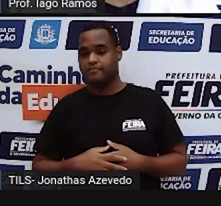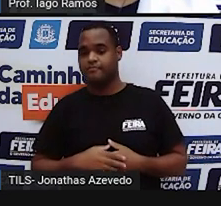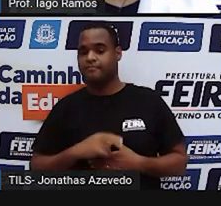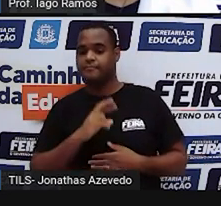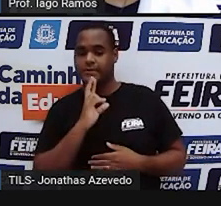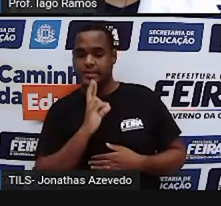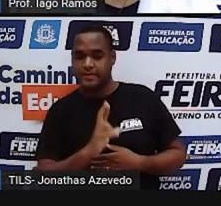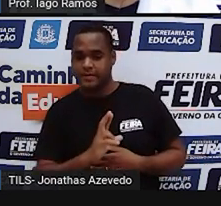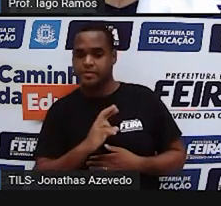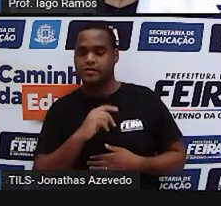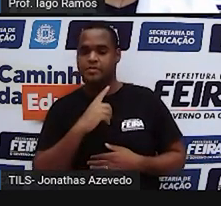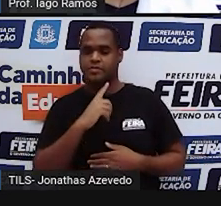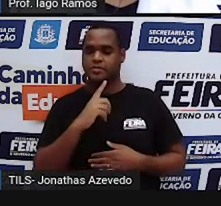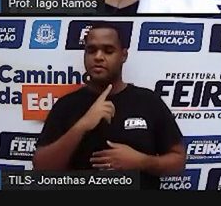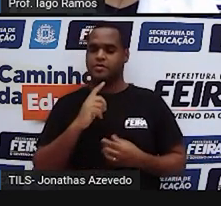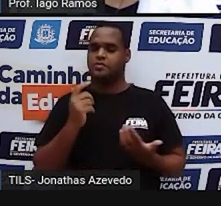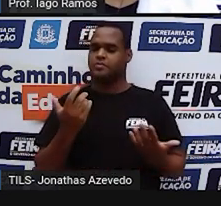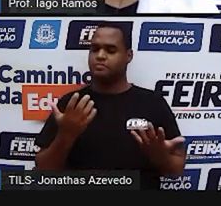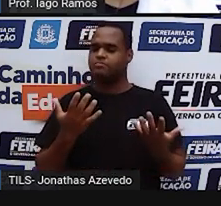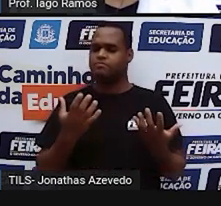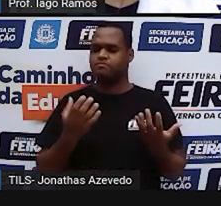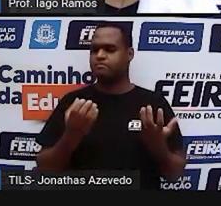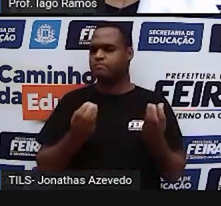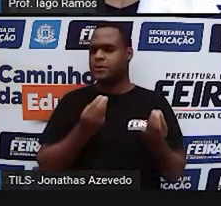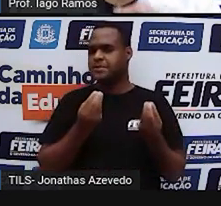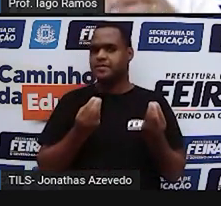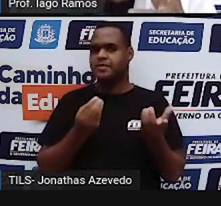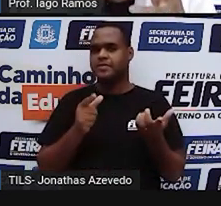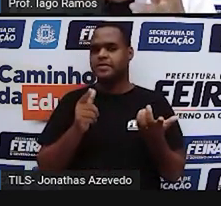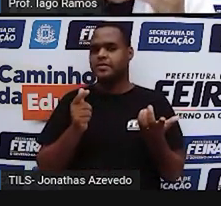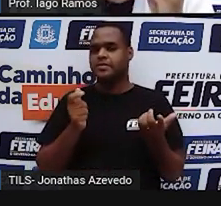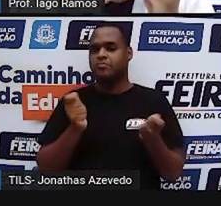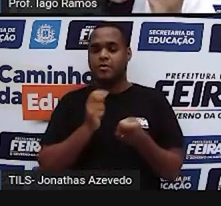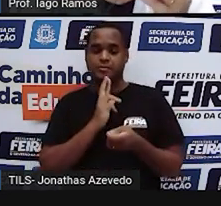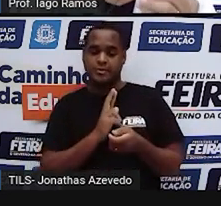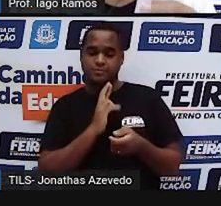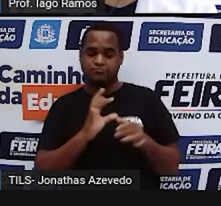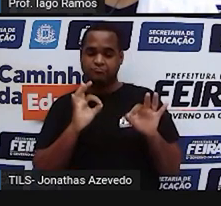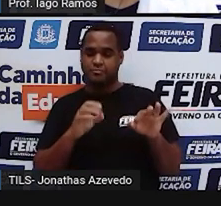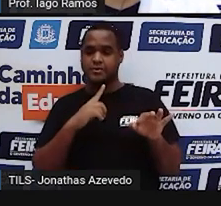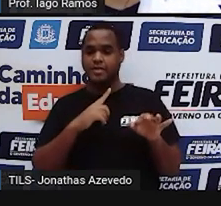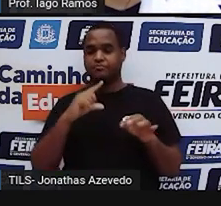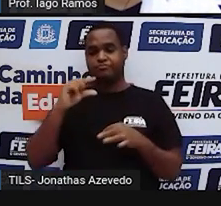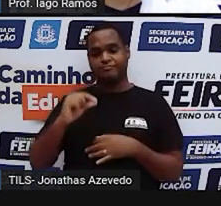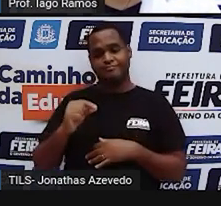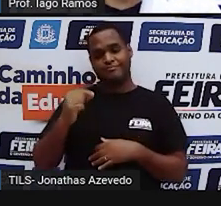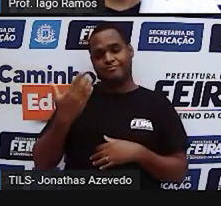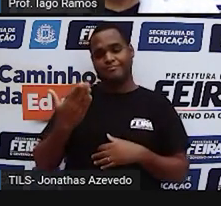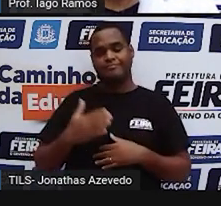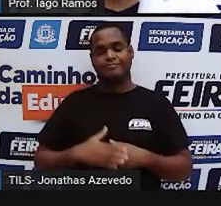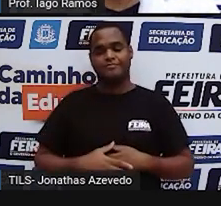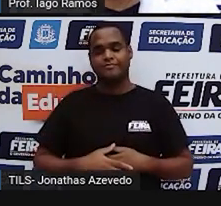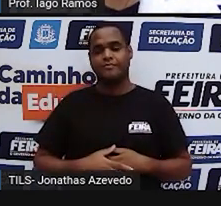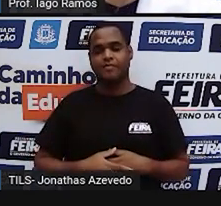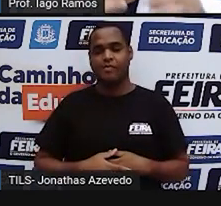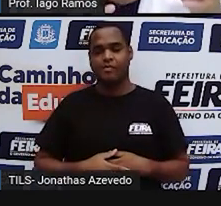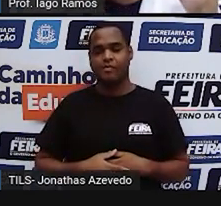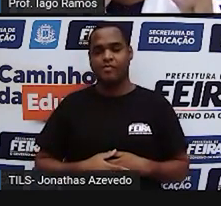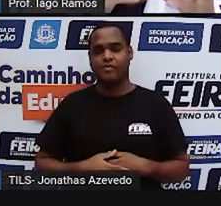vai fazendo com que é vai fazendo com que o resultado fique menor né